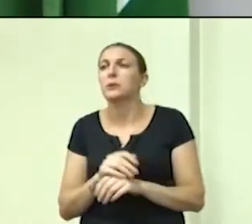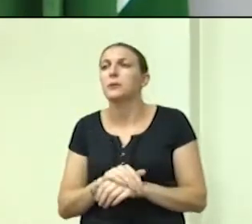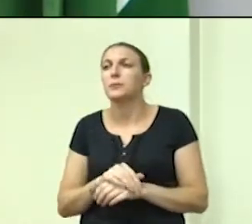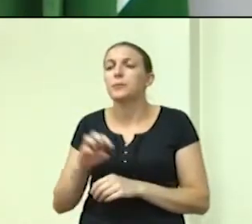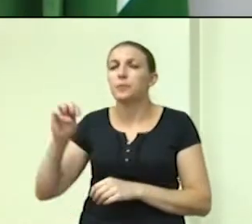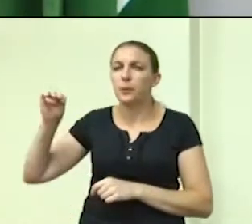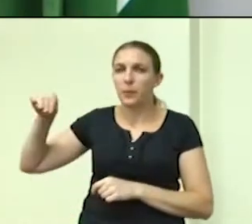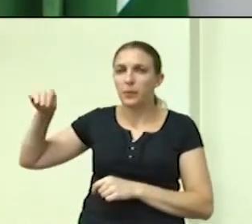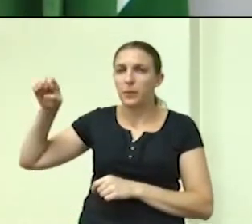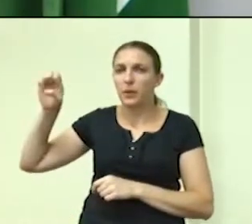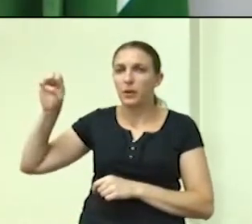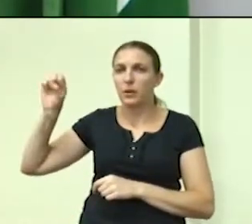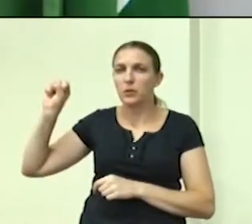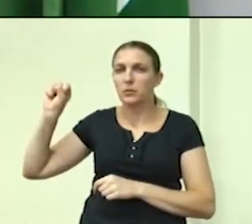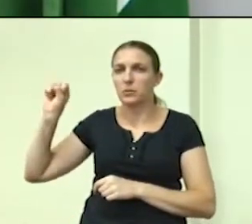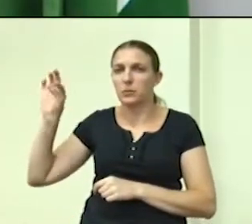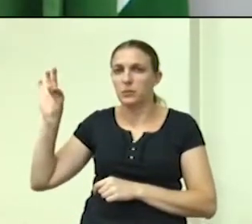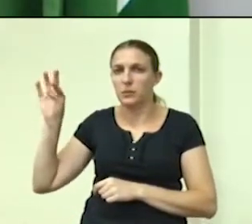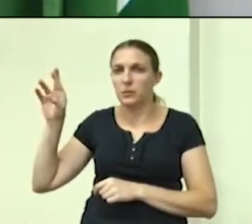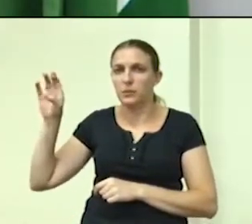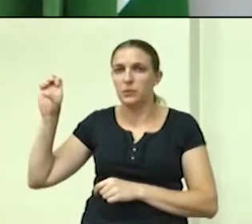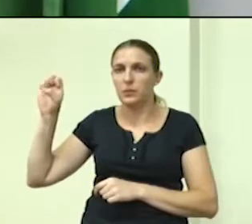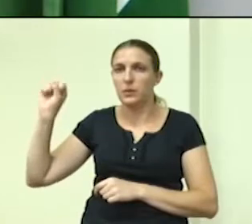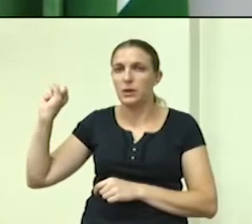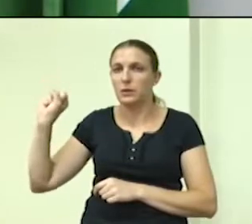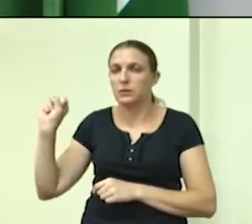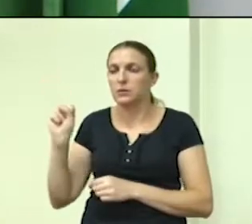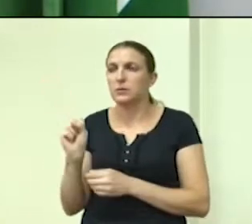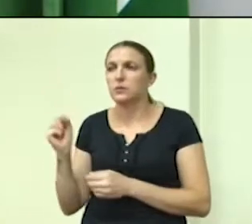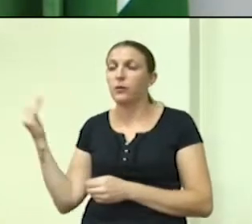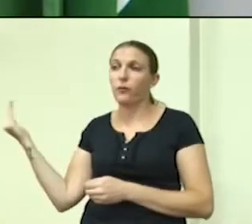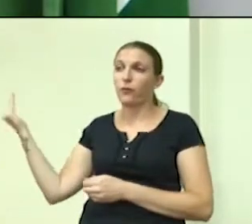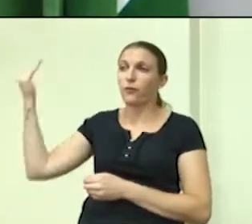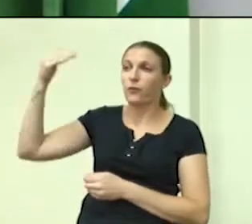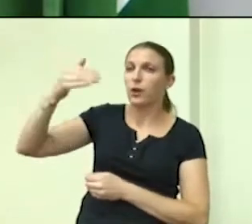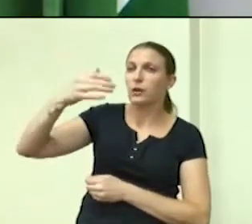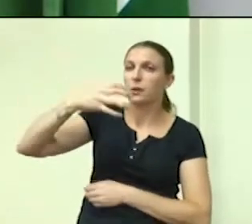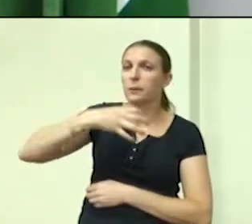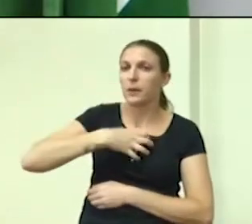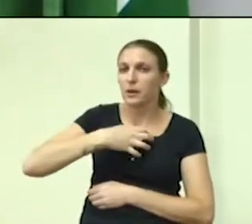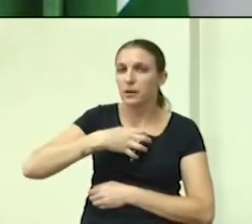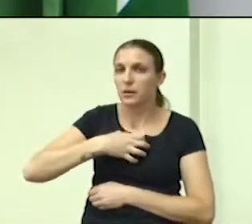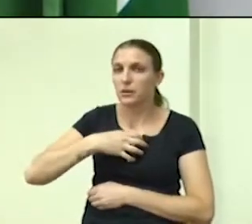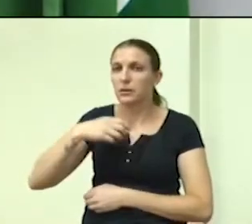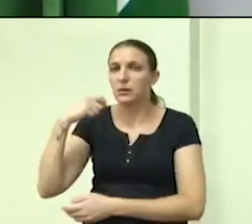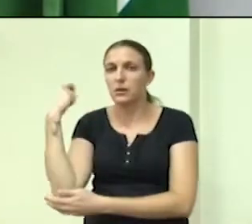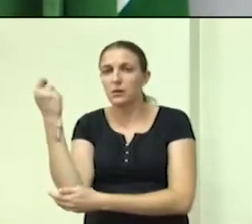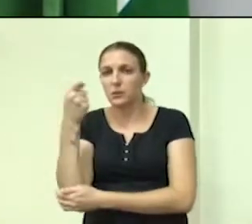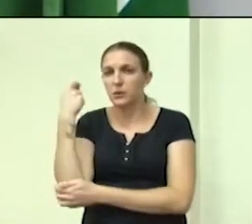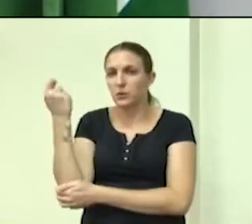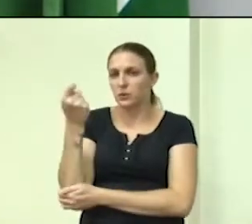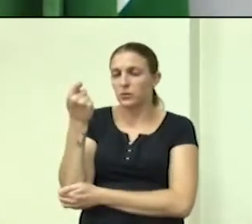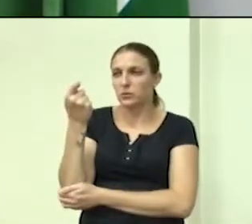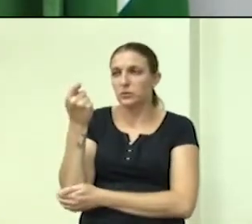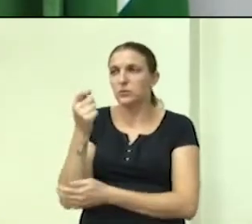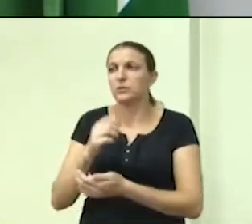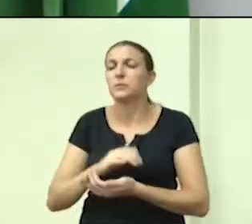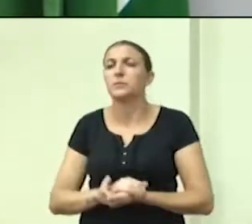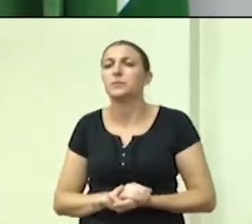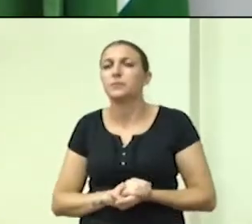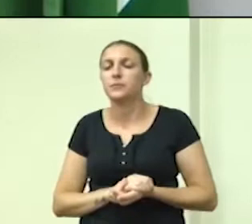grupo. Mas o mestre Jegue é a primeira vez que ele sai da Bahia, e a primeira vez que ele vai chegar no Rio Grande do Sul. A partir daí, qualquer pessoa que for falar no nome